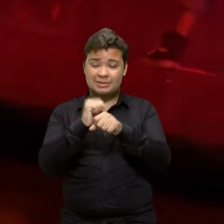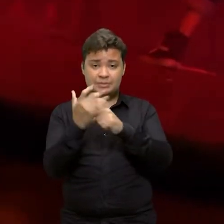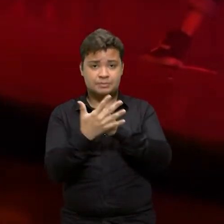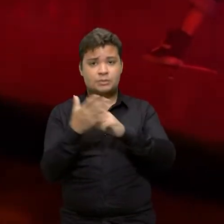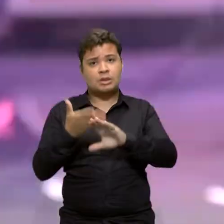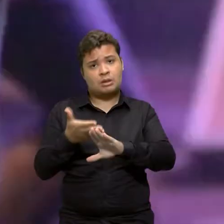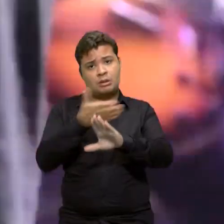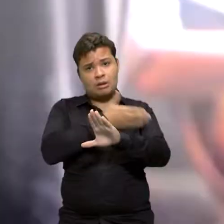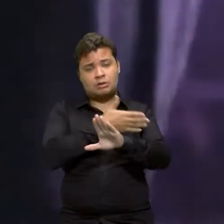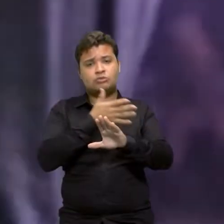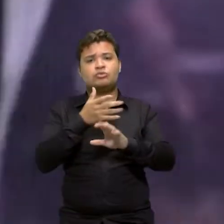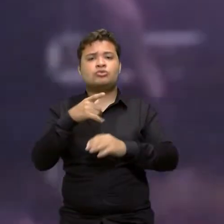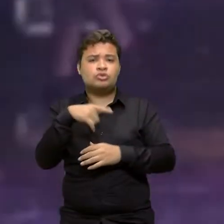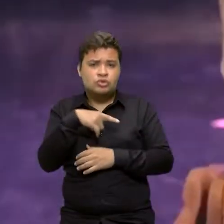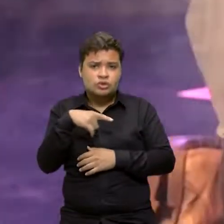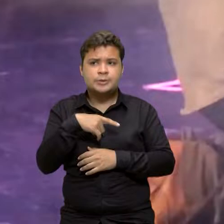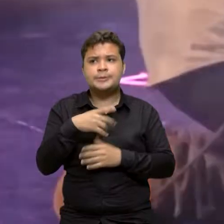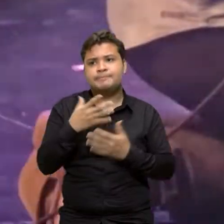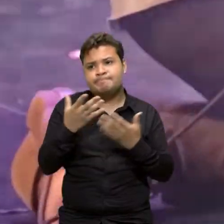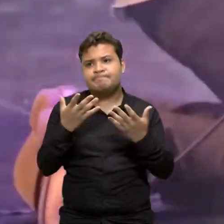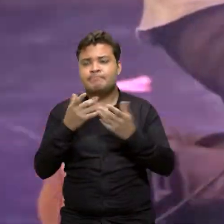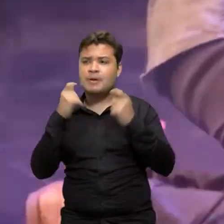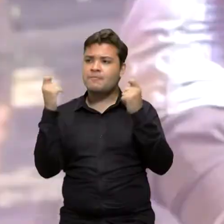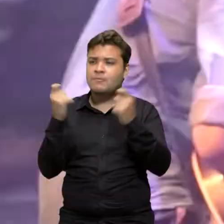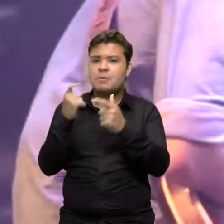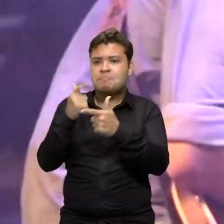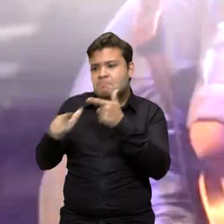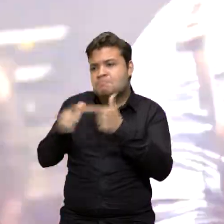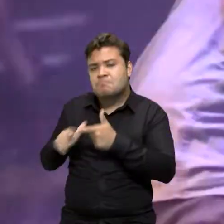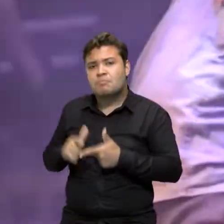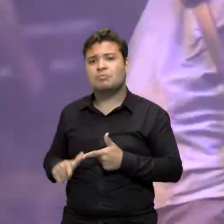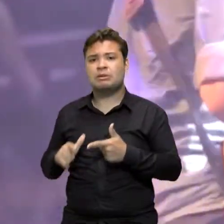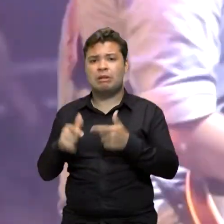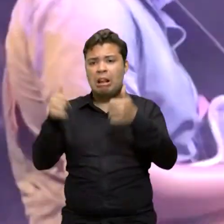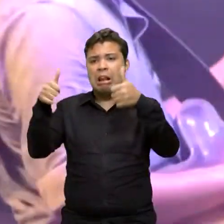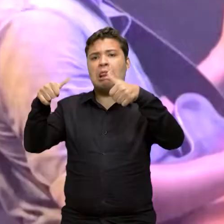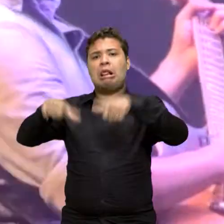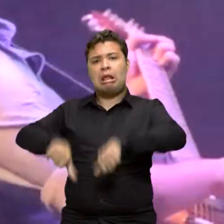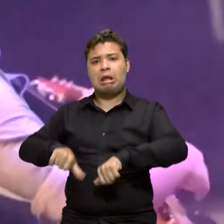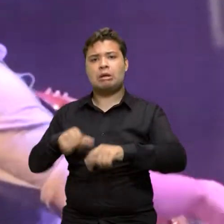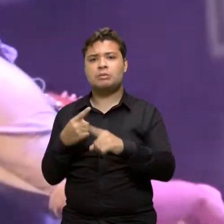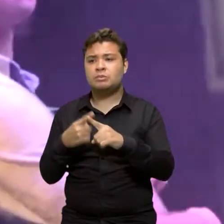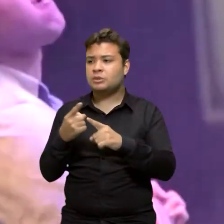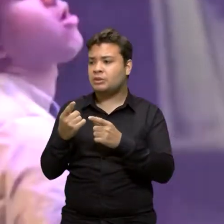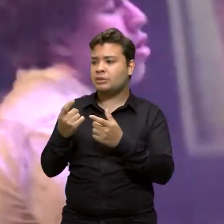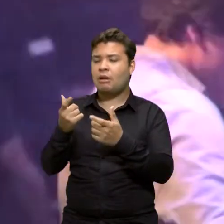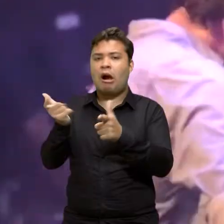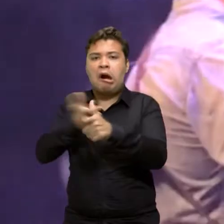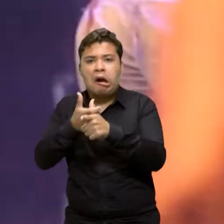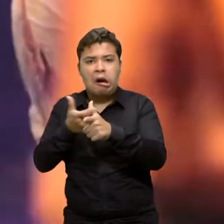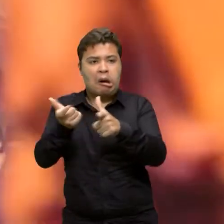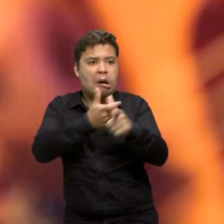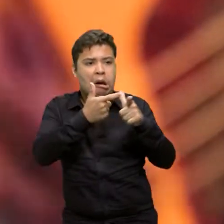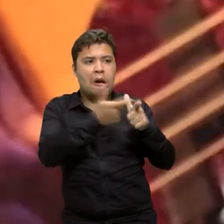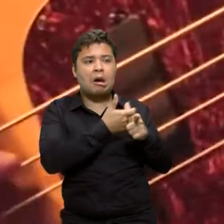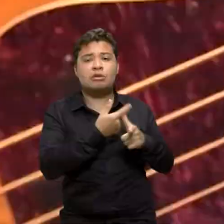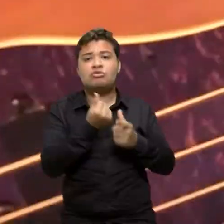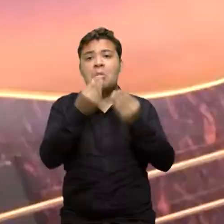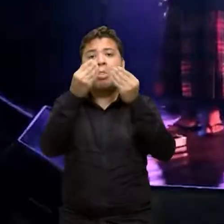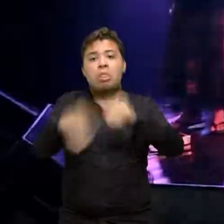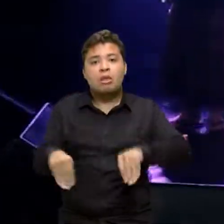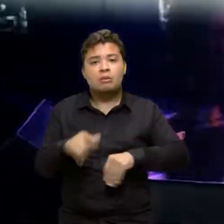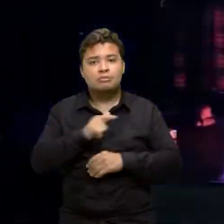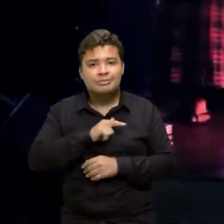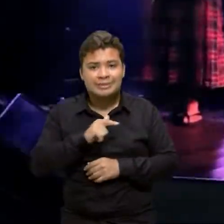num momento de ruptura que já vinha tendo um problema nos festivais de decadência pesada, tipo de não fechar a conta, vários festivais tomando muitos